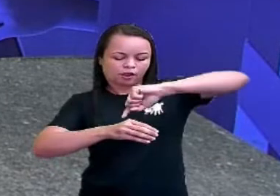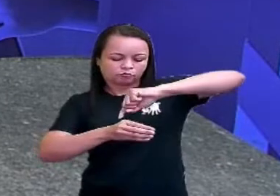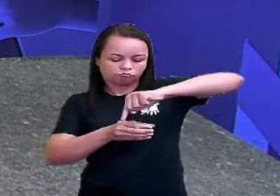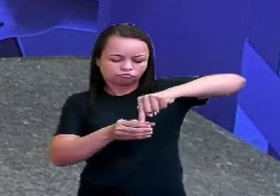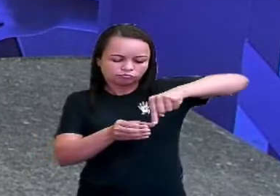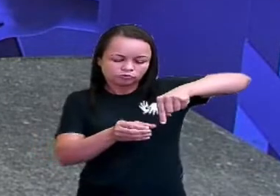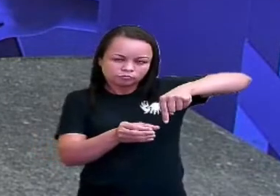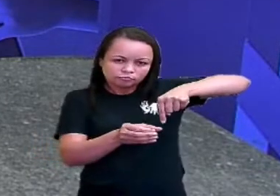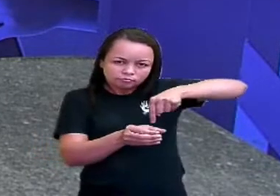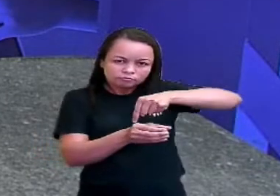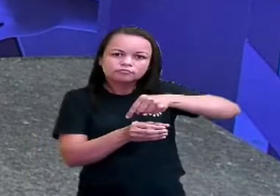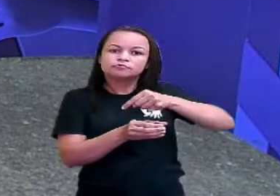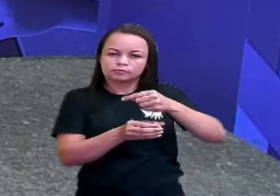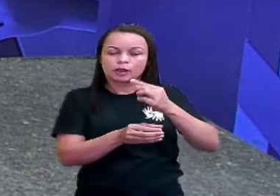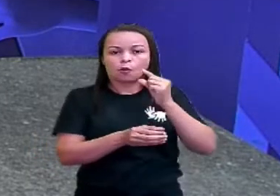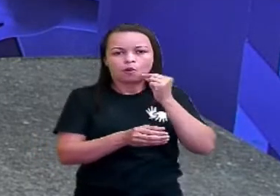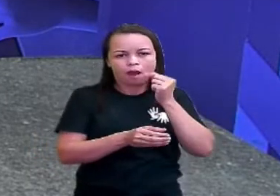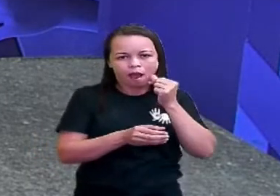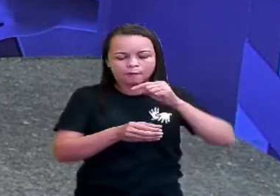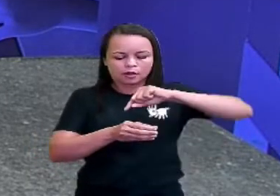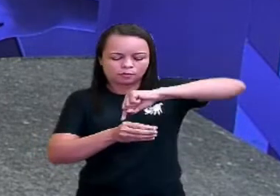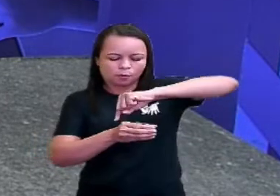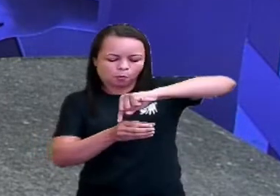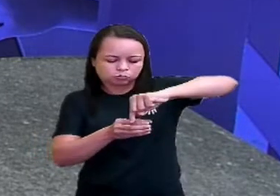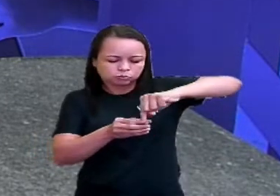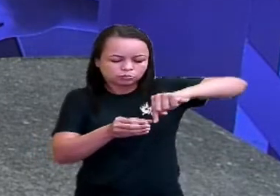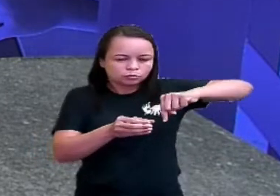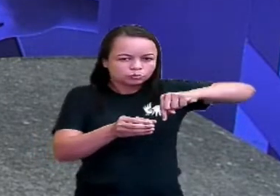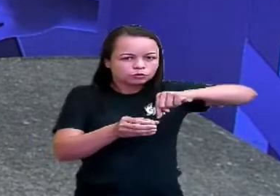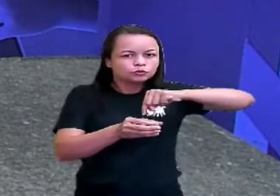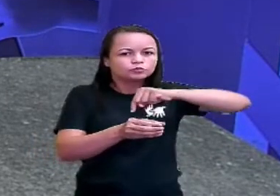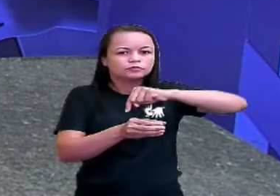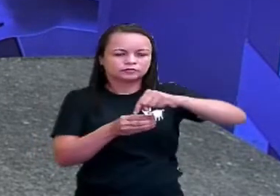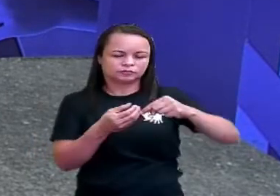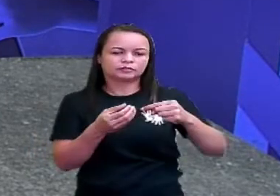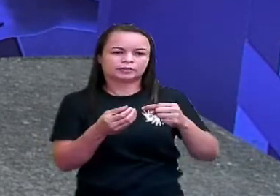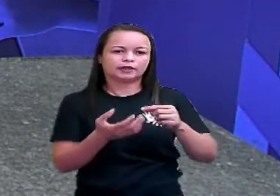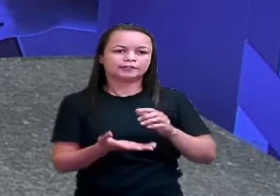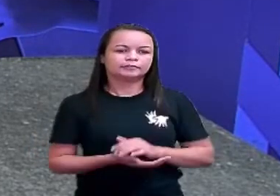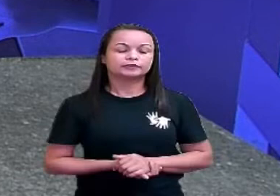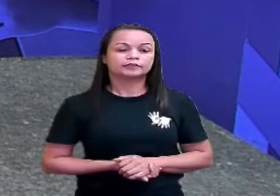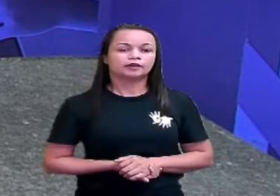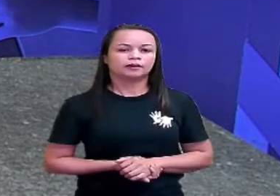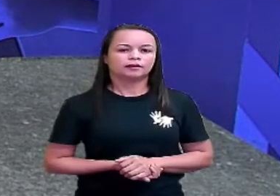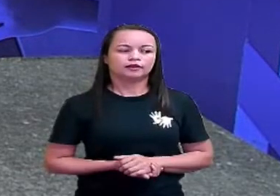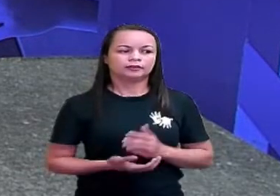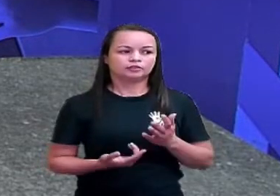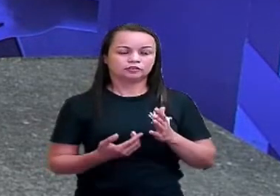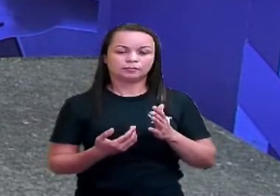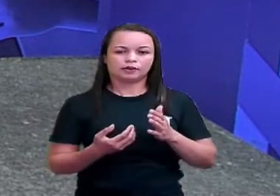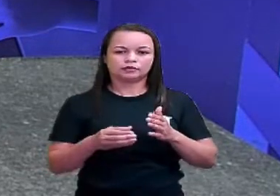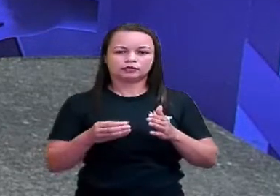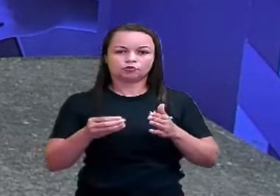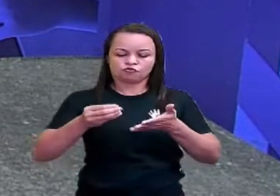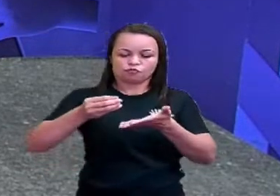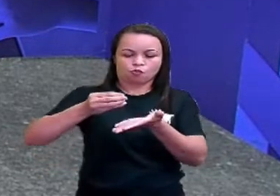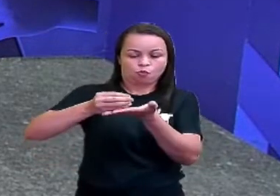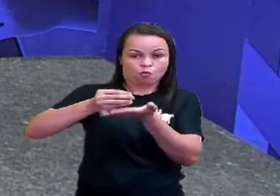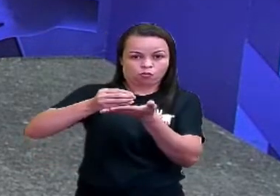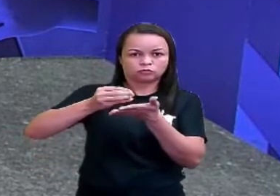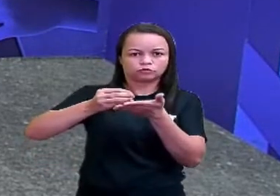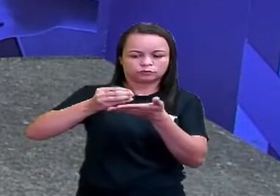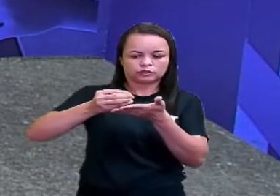da garrafa, no papel. Olha só, a gente vai colocar essa parte do fundo da garrafa no